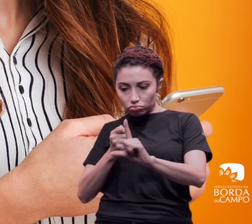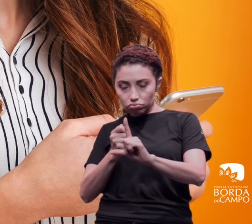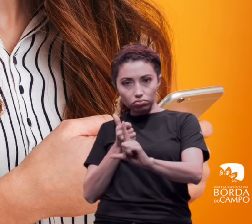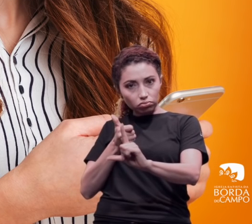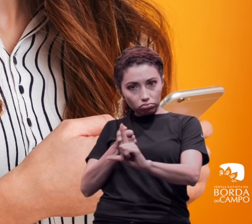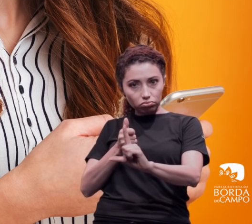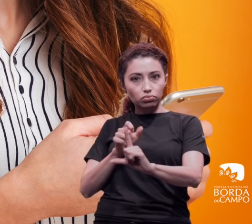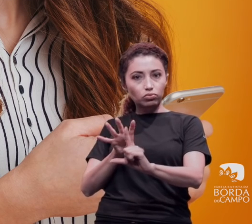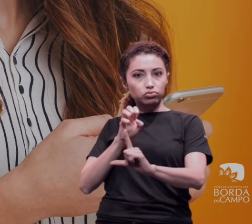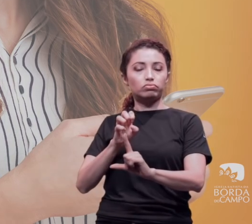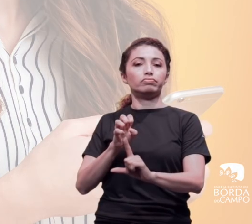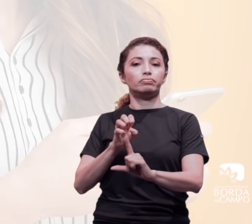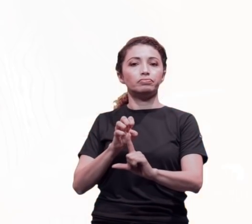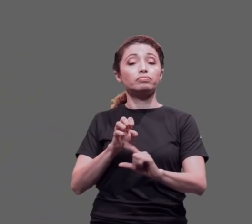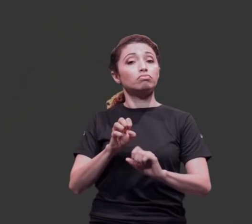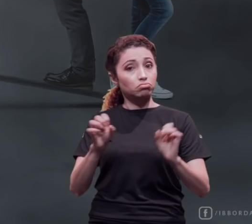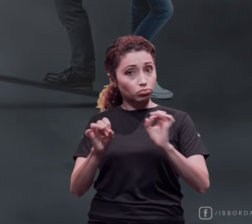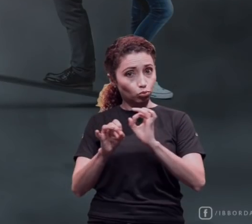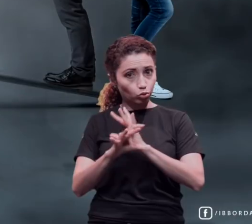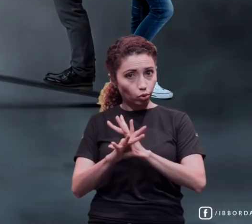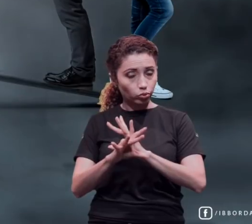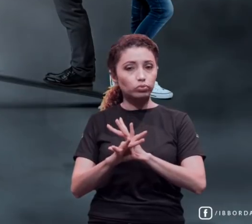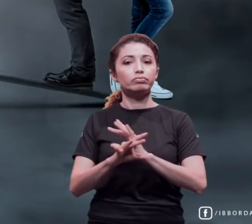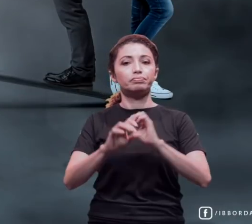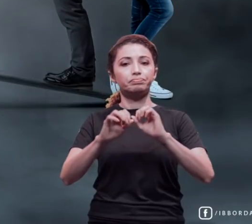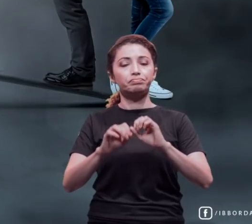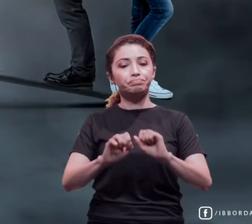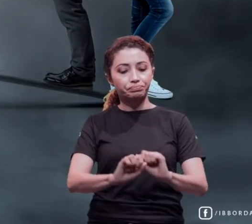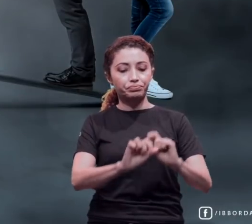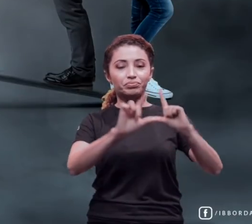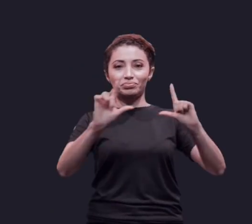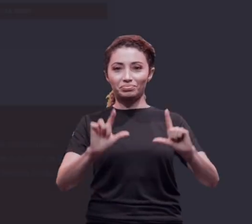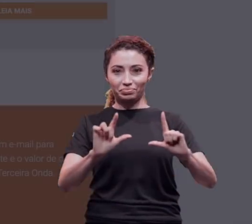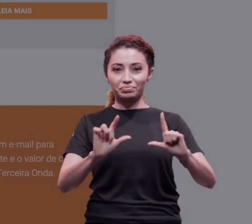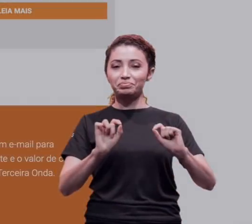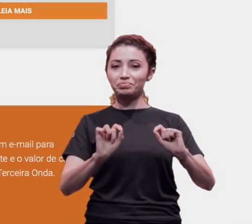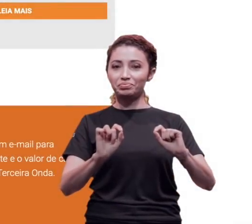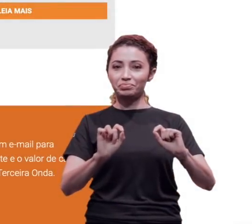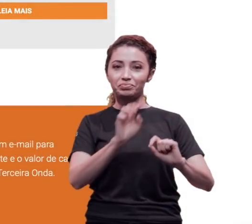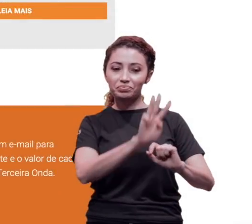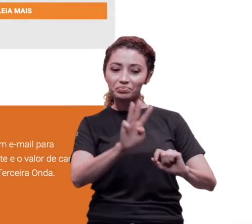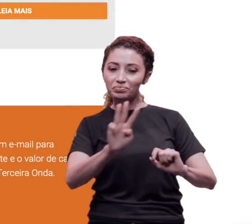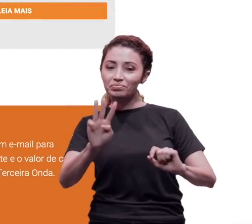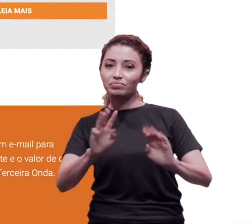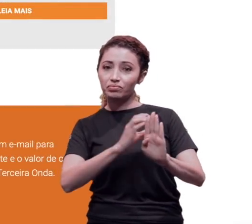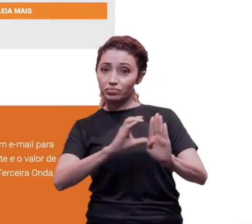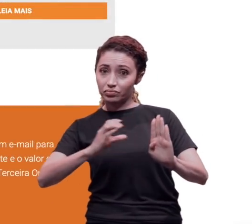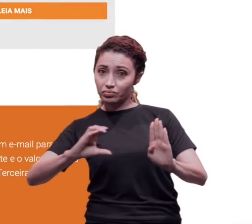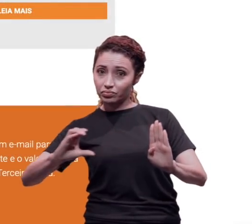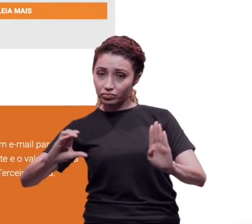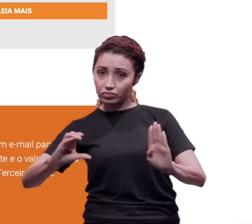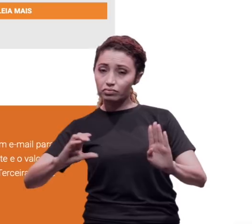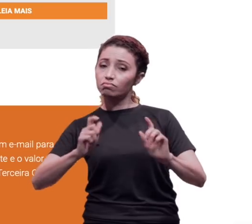direcionar para o QR Code. Depois que a leitura for efetuada, você será direcionado para o site da Borda e